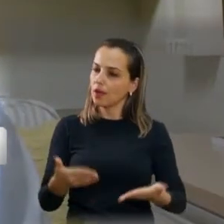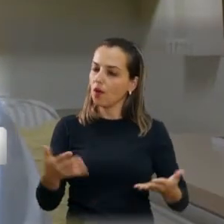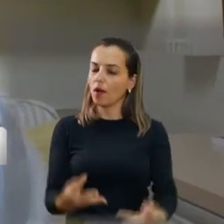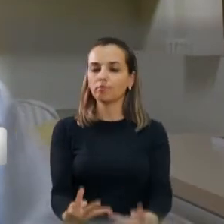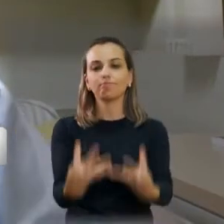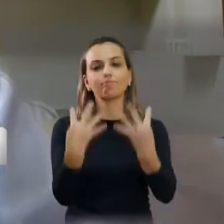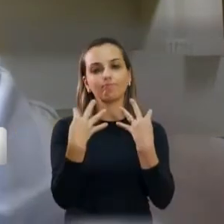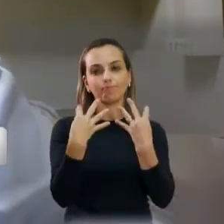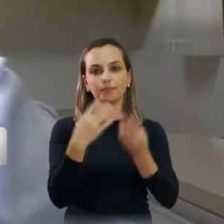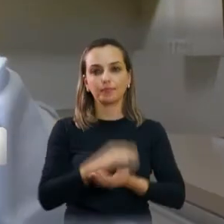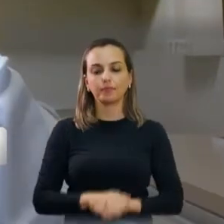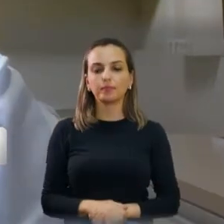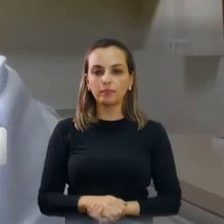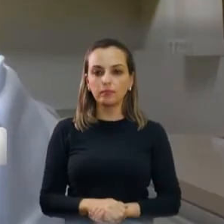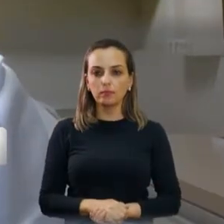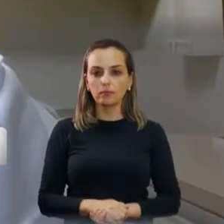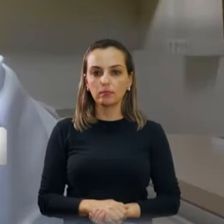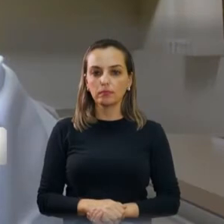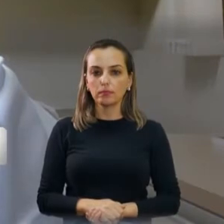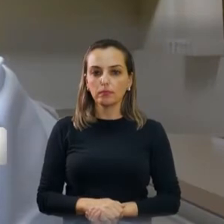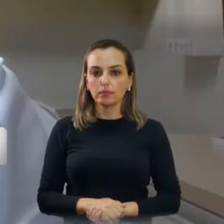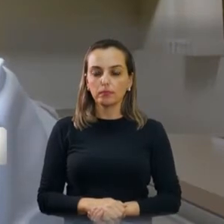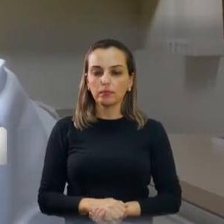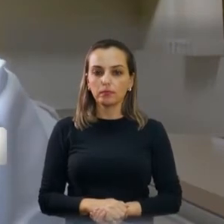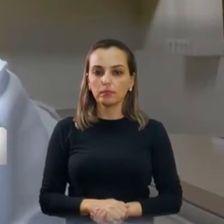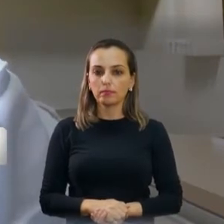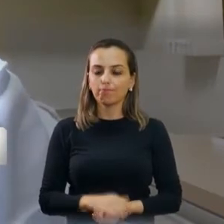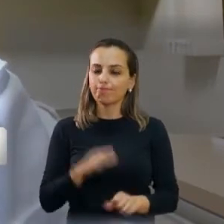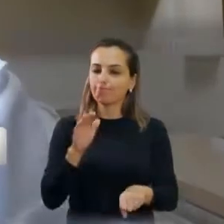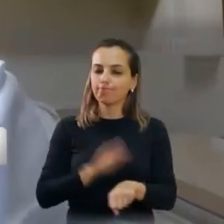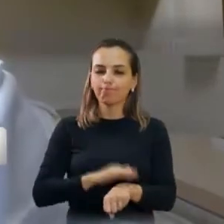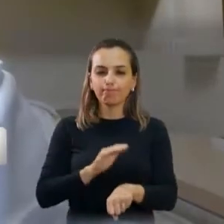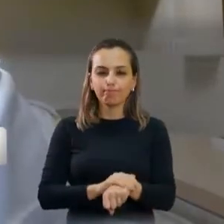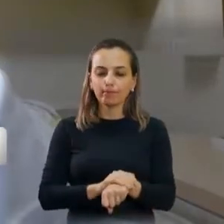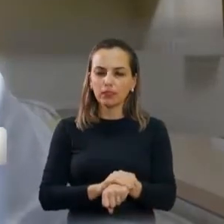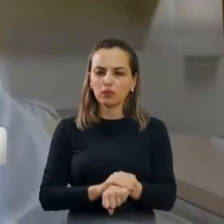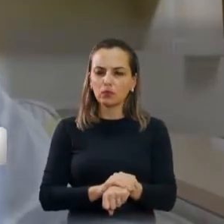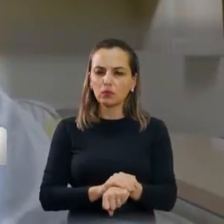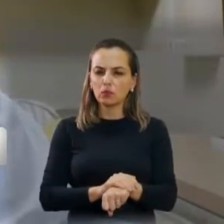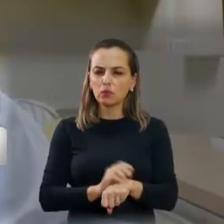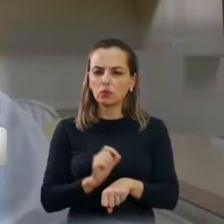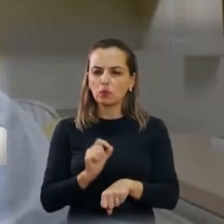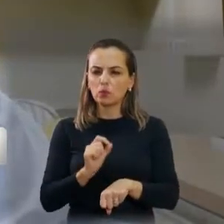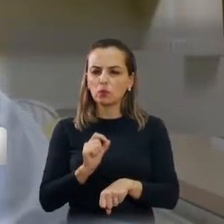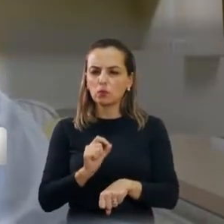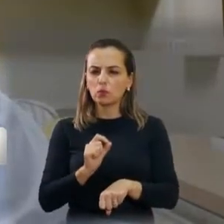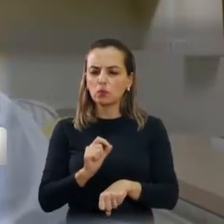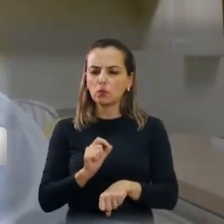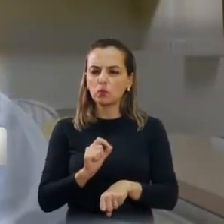momento. A situação não está legal, o áudio?